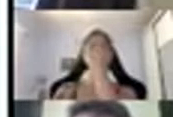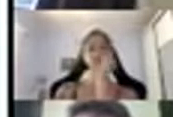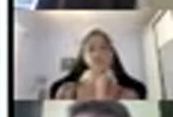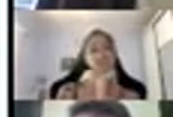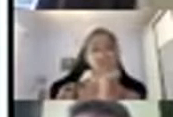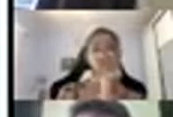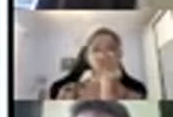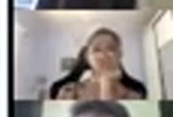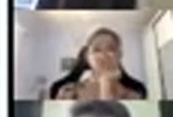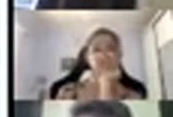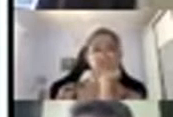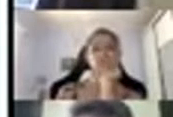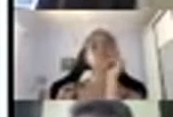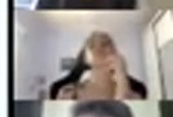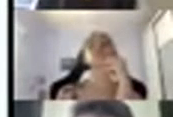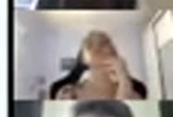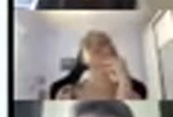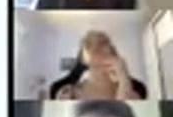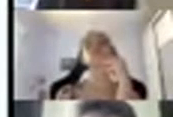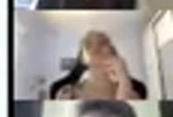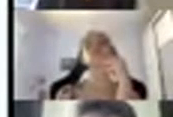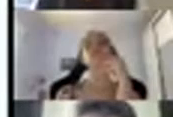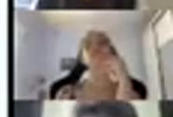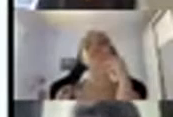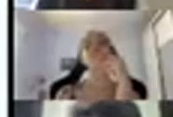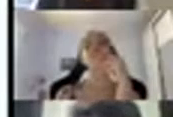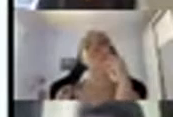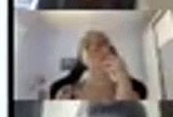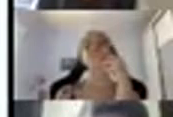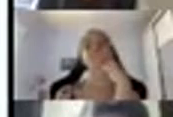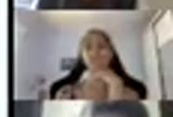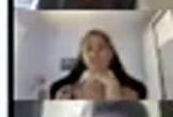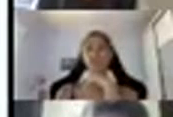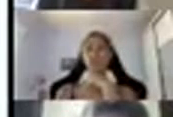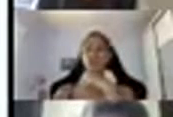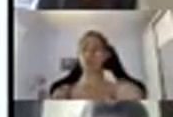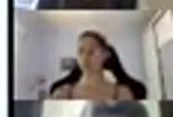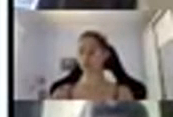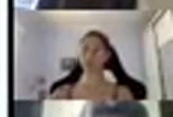assintomáticos, né, na semana que fechou, para RMC, foram 16.000, agora 17.800.000.